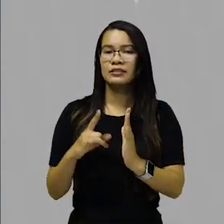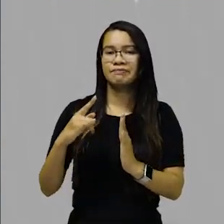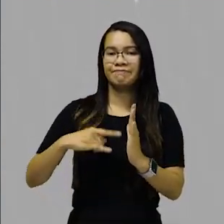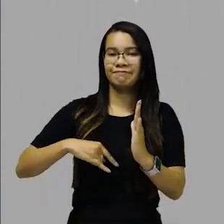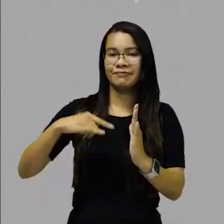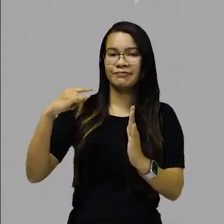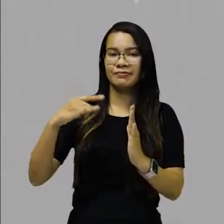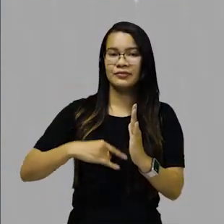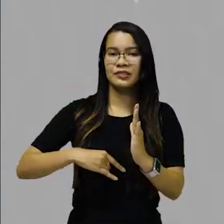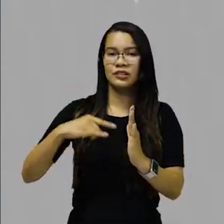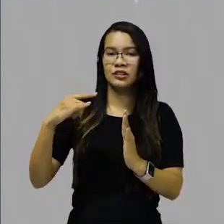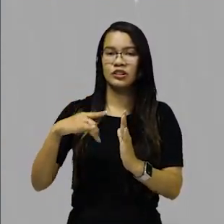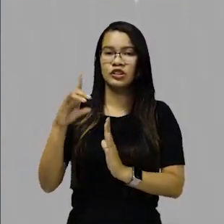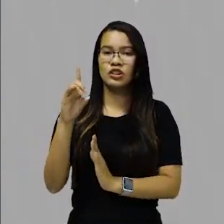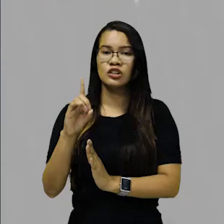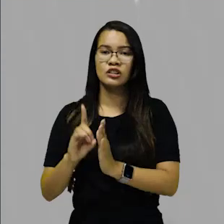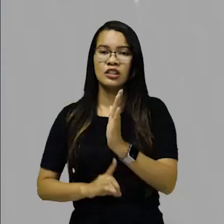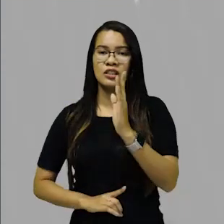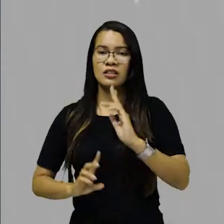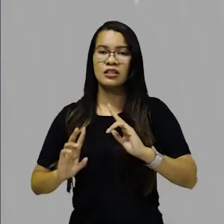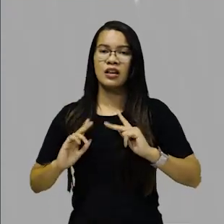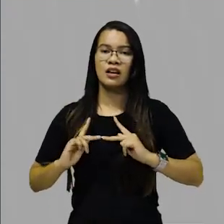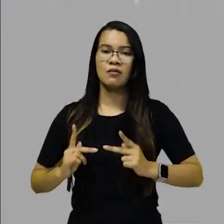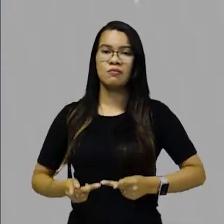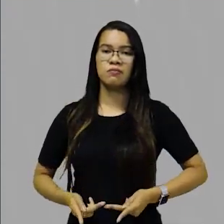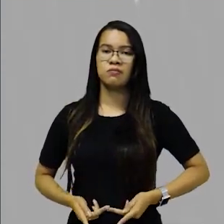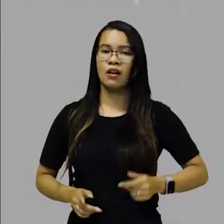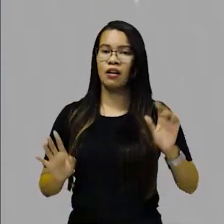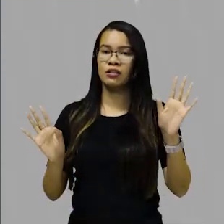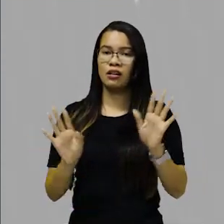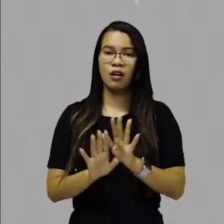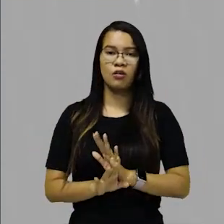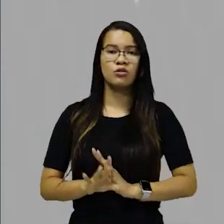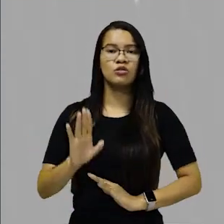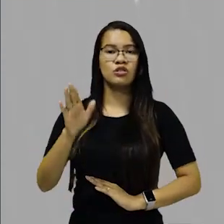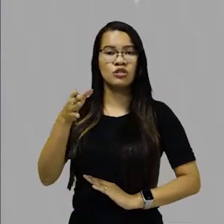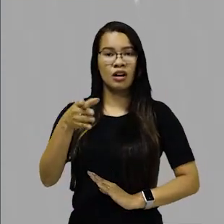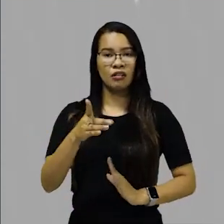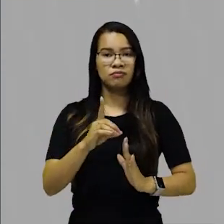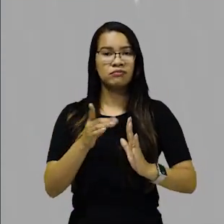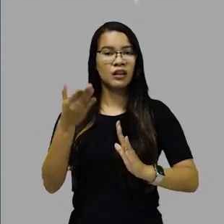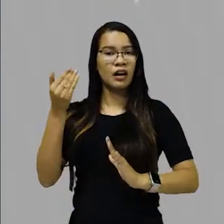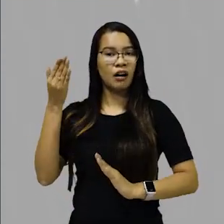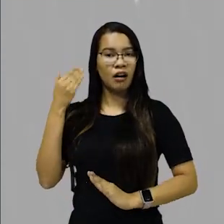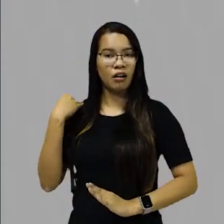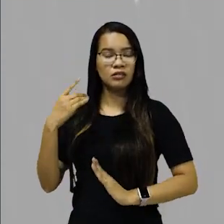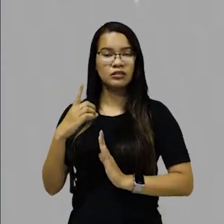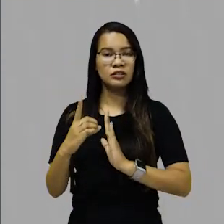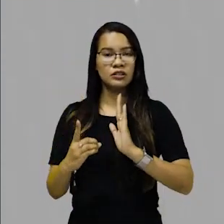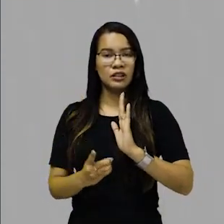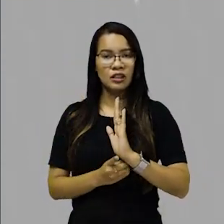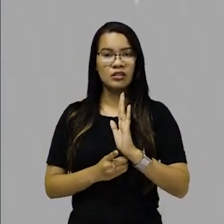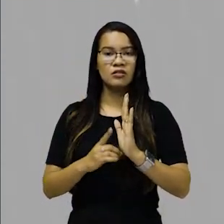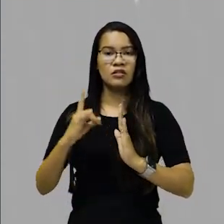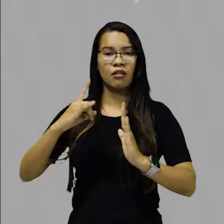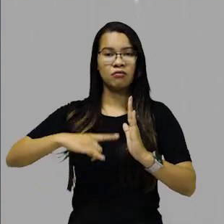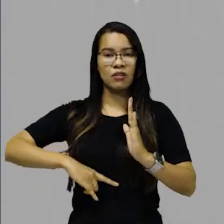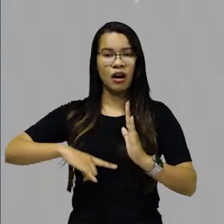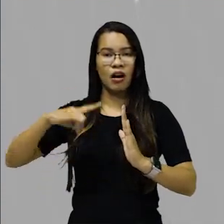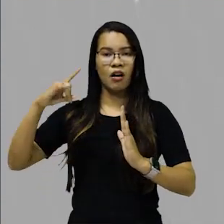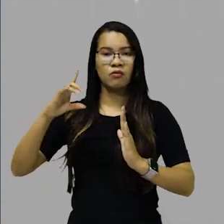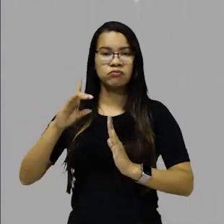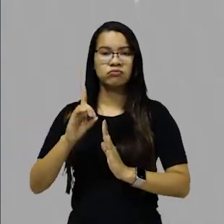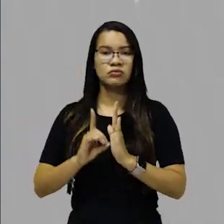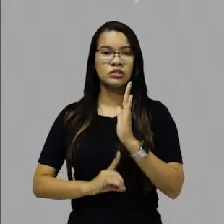em 1791, antes mesmo do surgimento da Declaração Universal dos Direitos do Homem. Antes mesmo